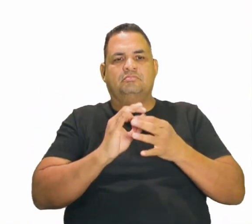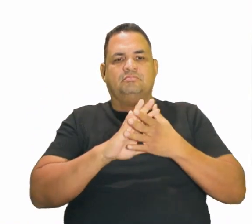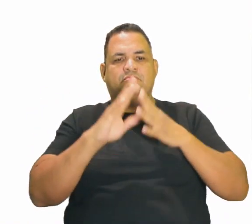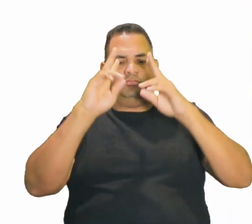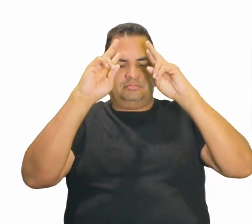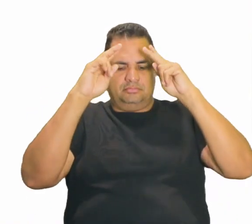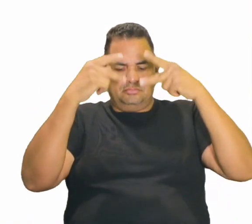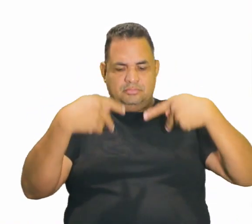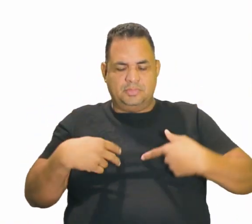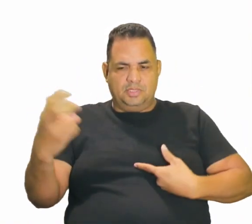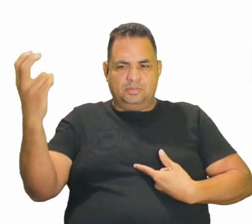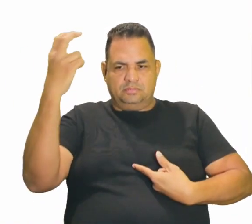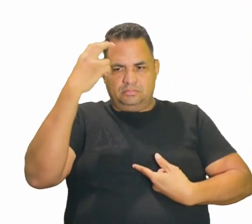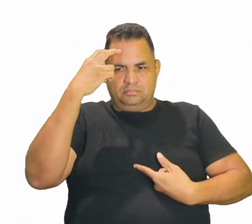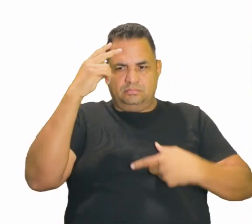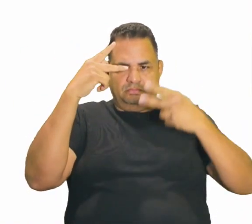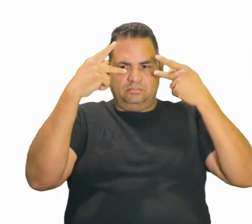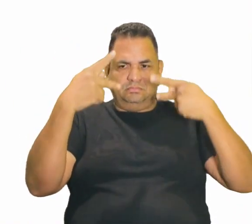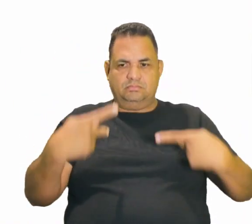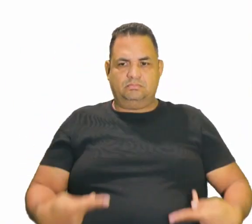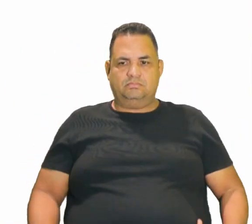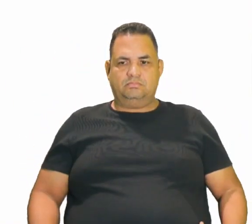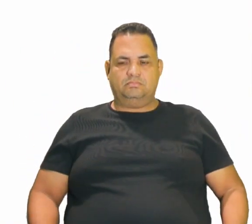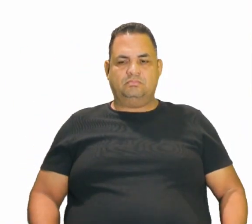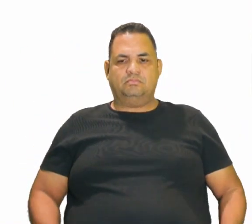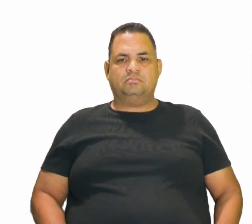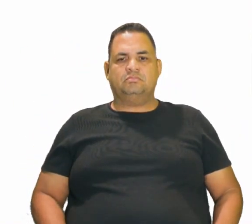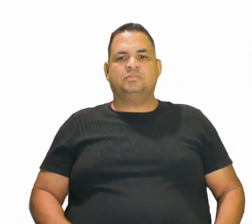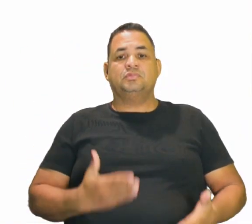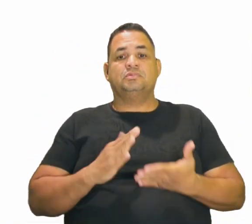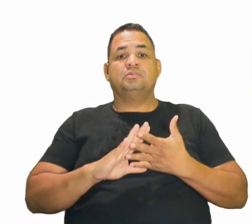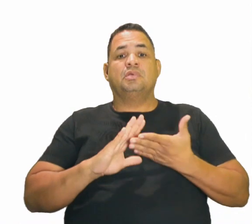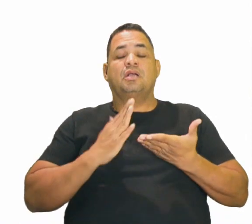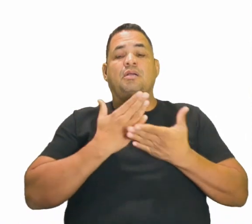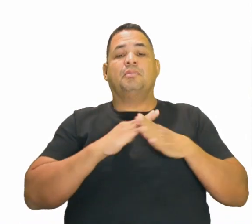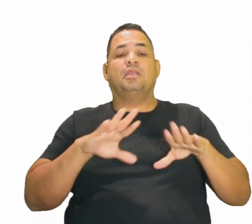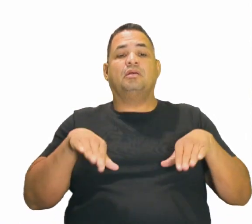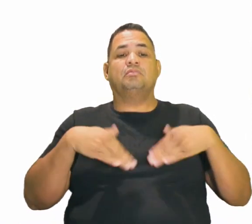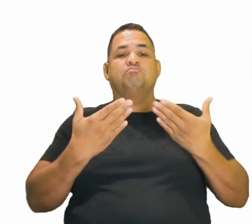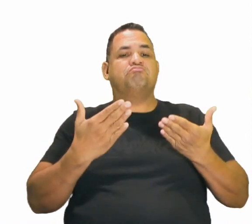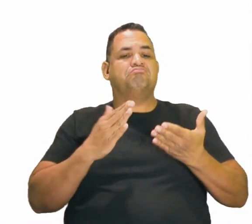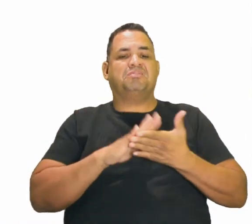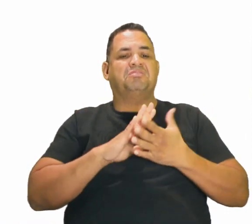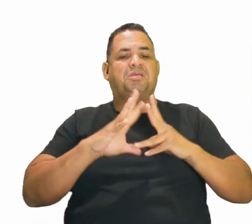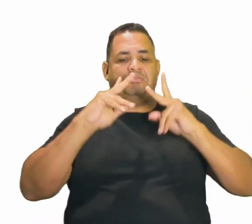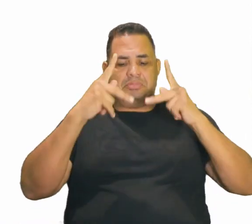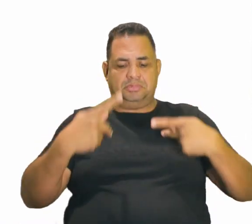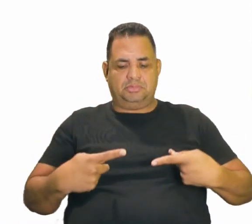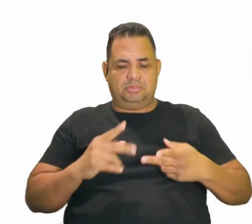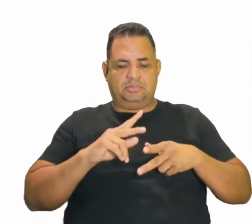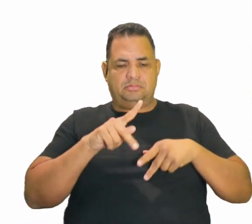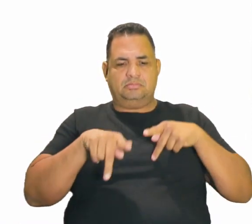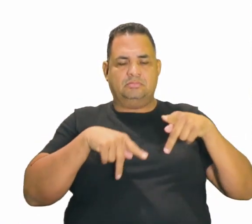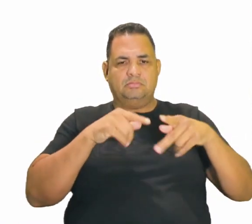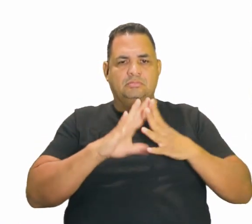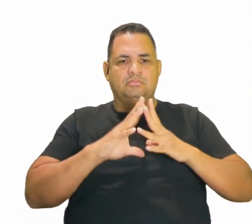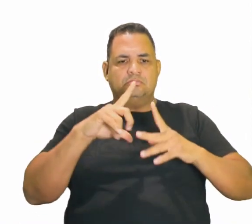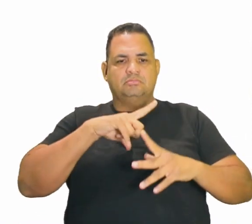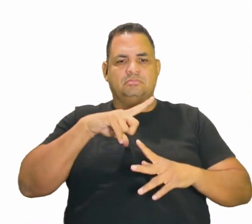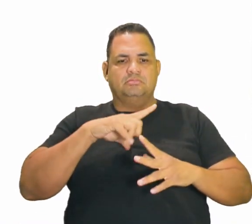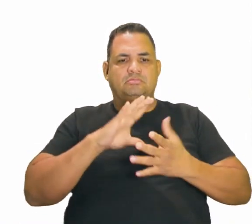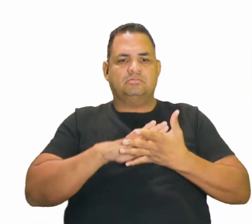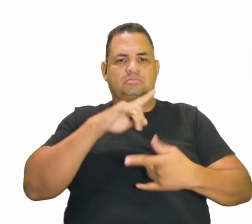a cultura humana que só extinguirá quando essa deixar de então sempre vai haver